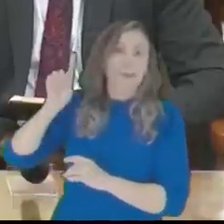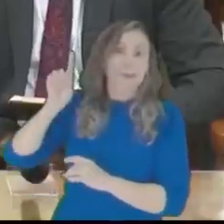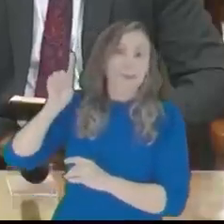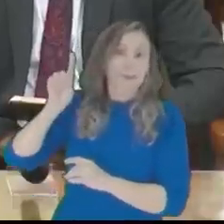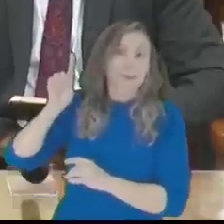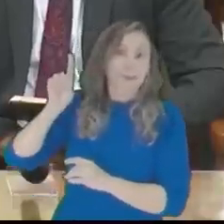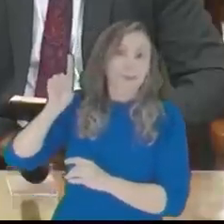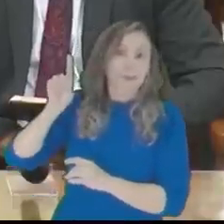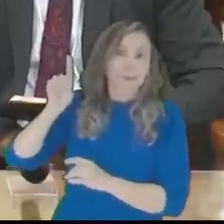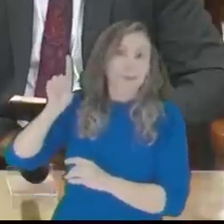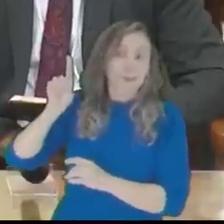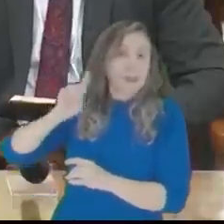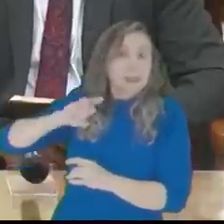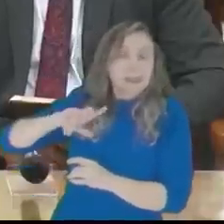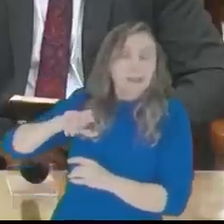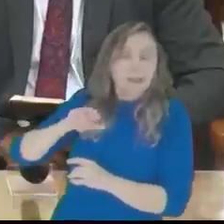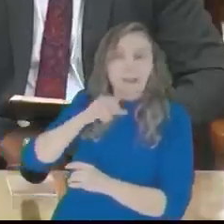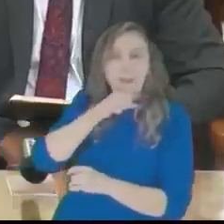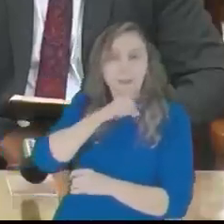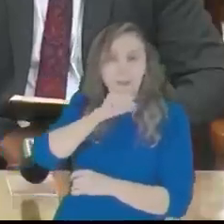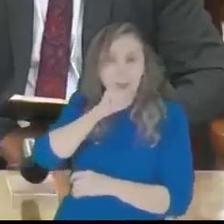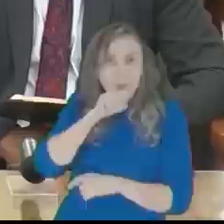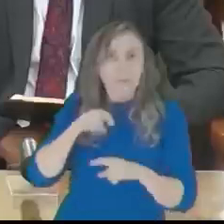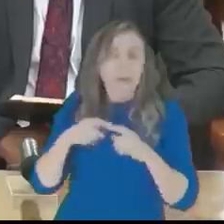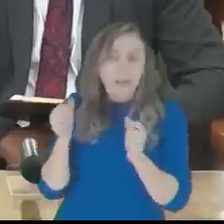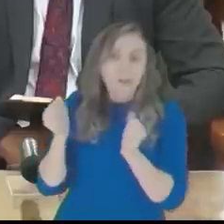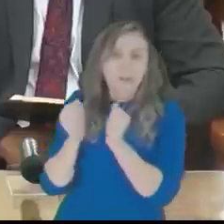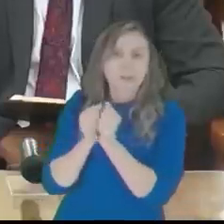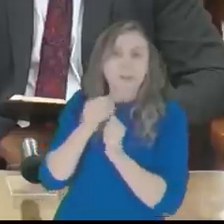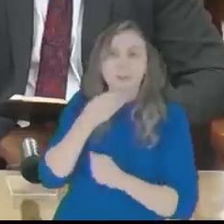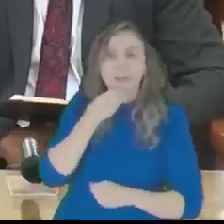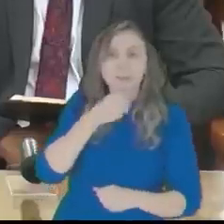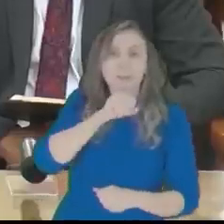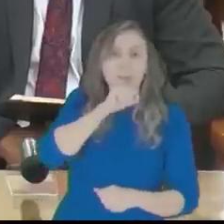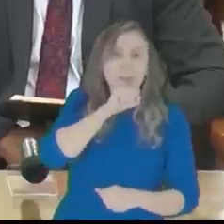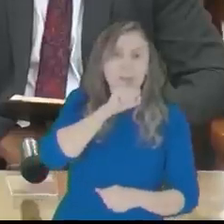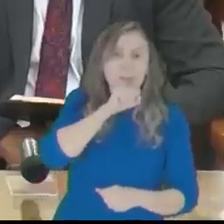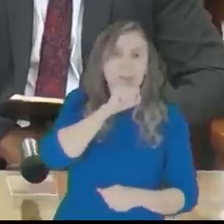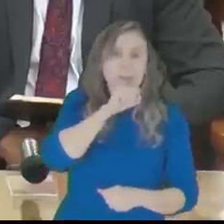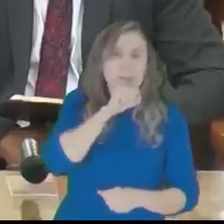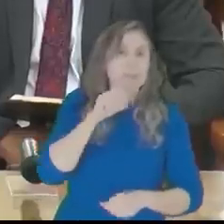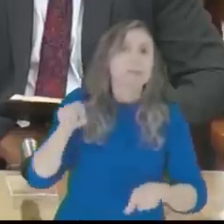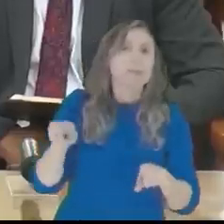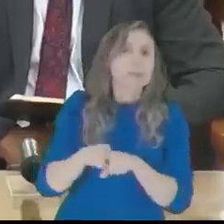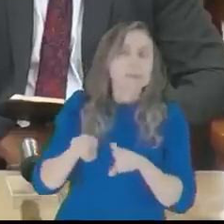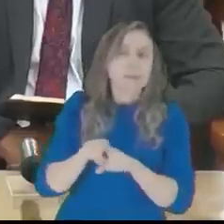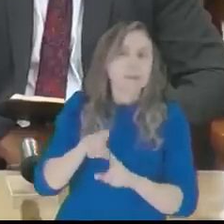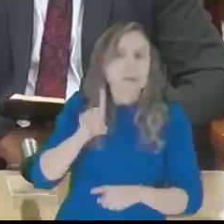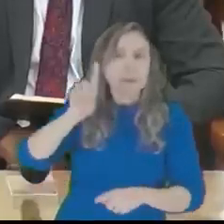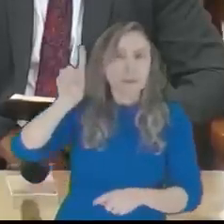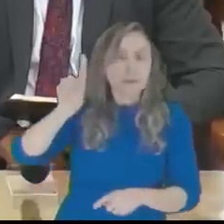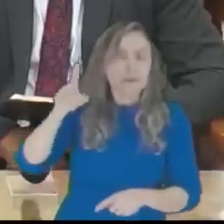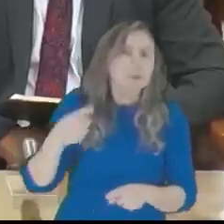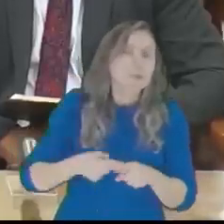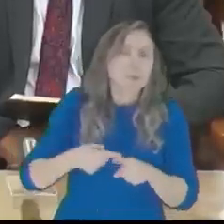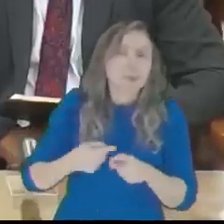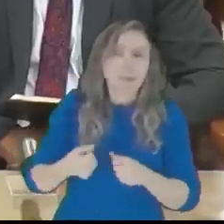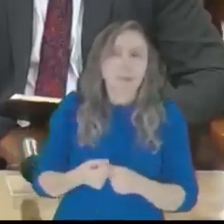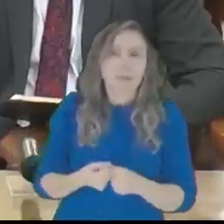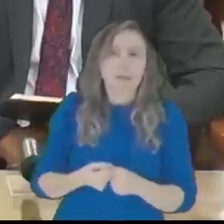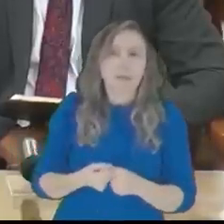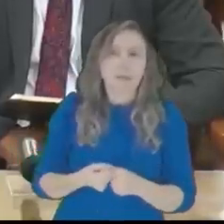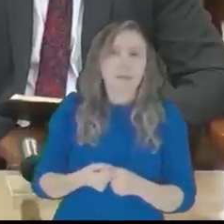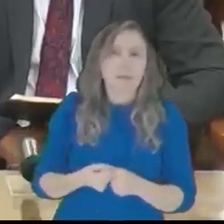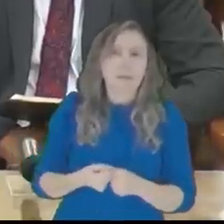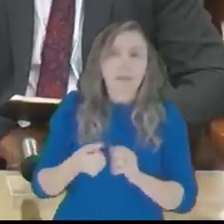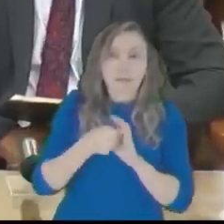estava com o Pai, ele não era o Pai, ele estava com o Pai. E era Deus também. Por quê? Porque é da mesma